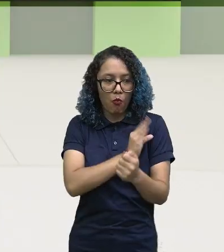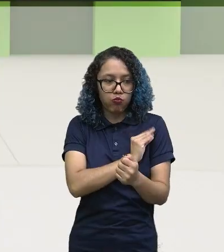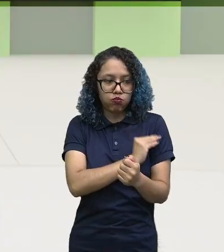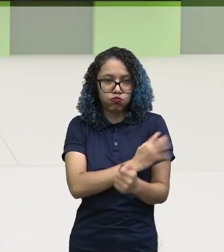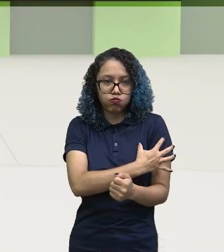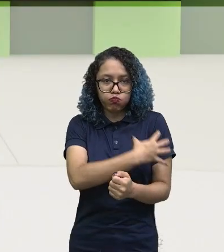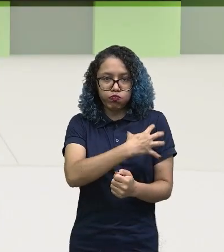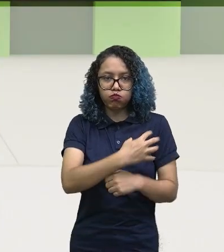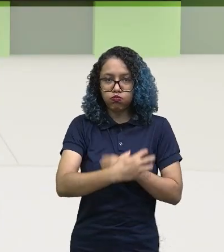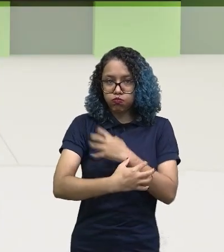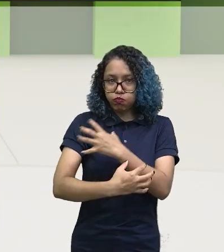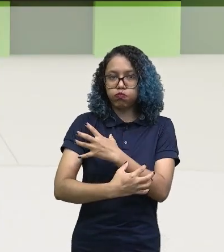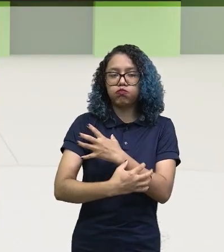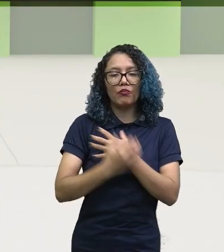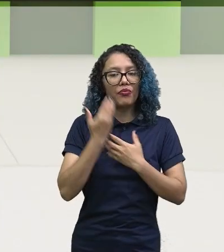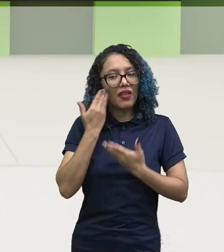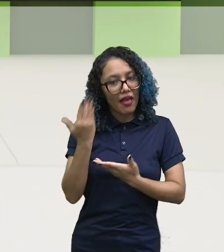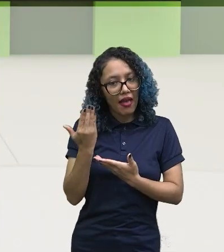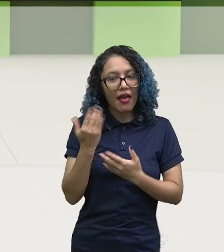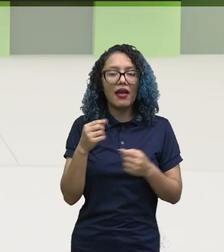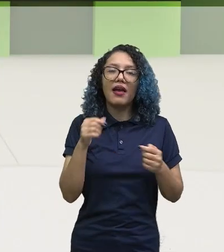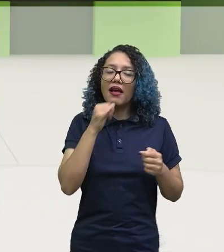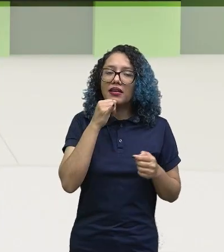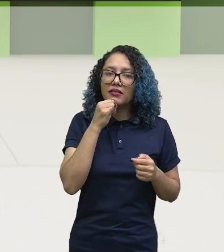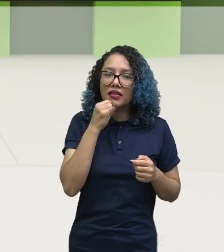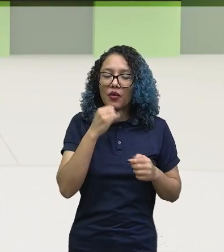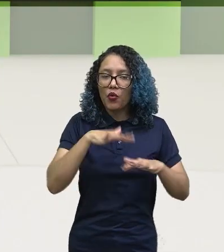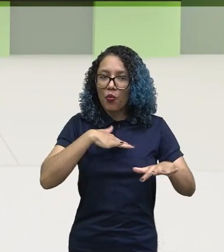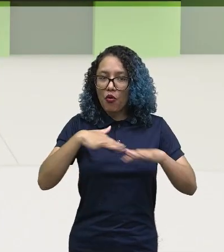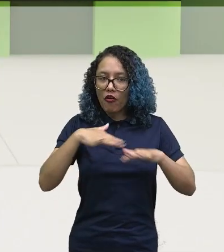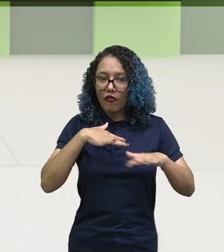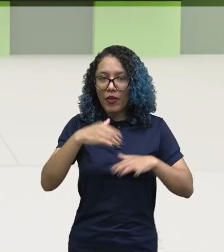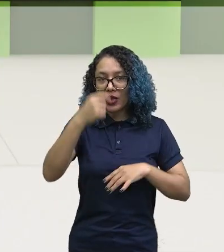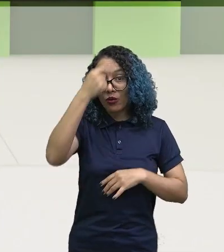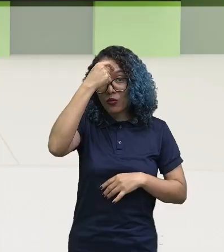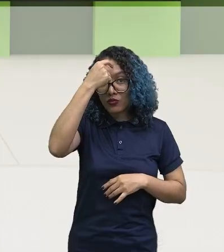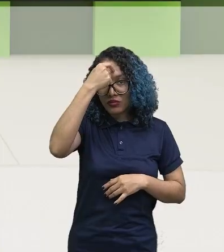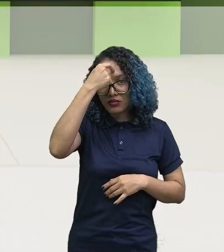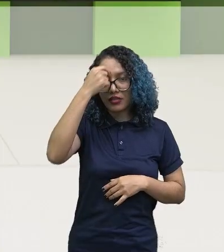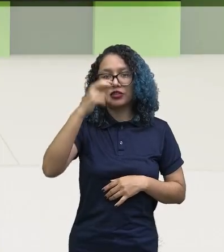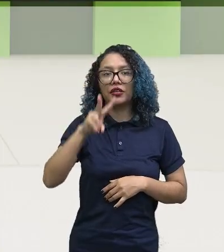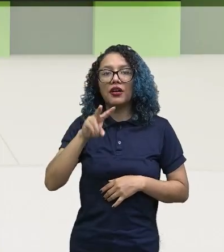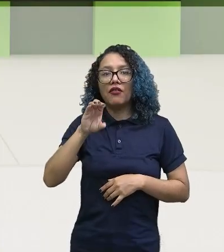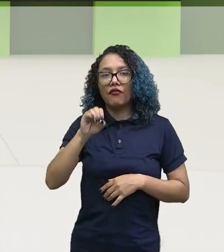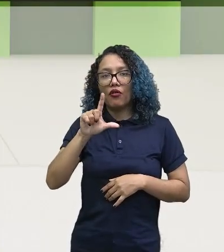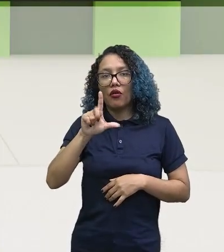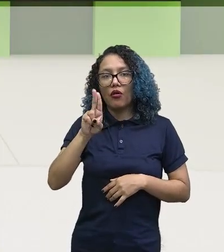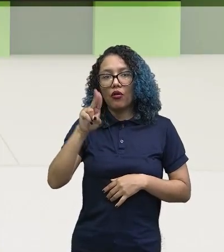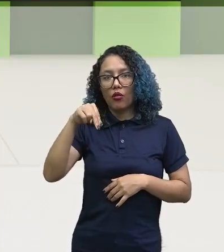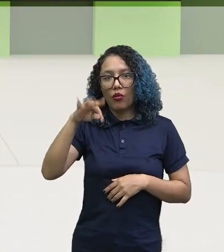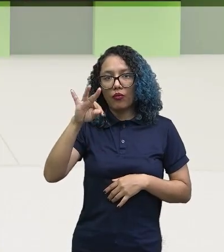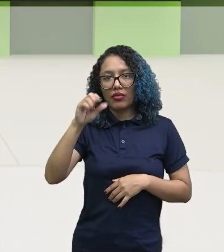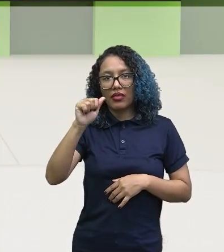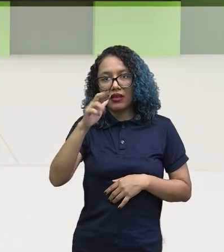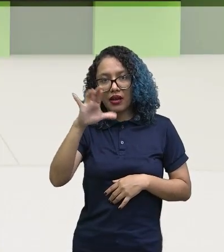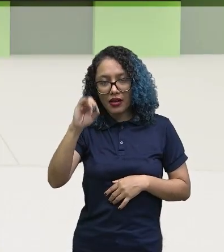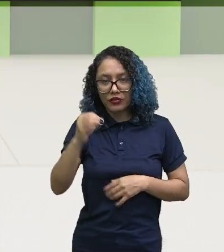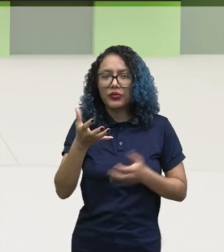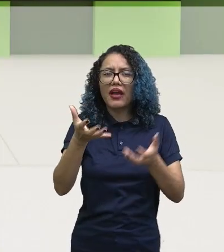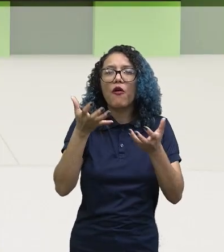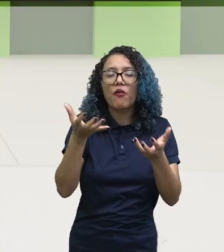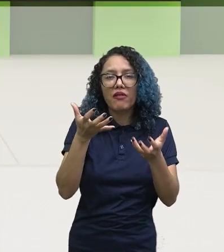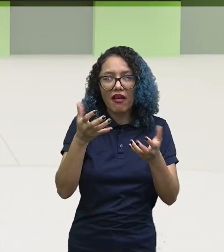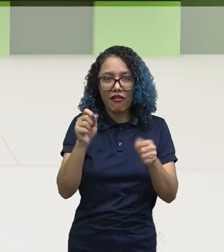vocês observarem de movimentos voluntários. O que são os movimentos voluntários? Aquele que eu estou pensando em realizar. Eu estou ali,